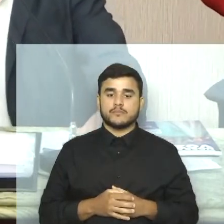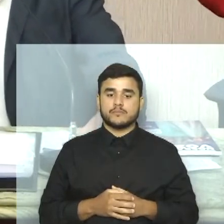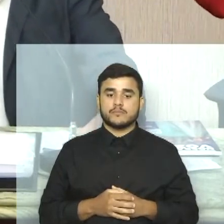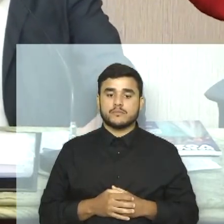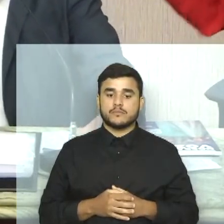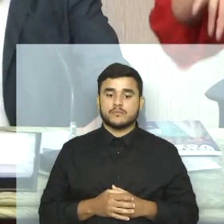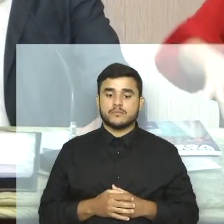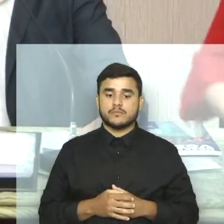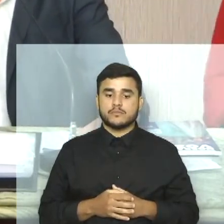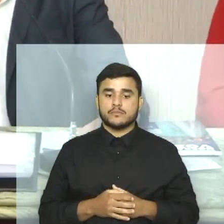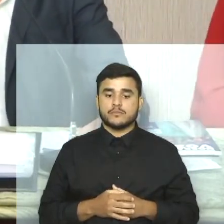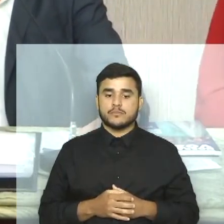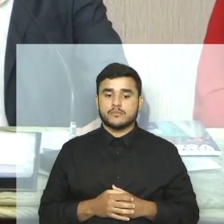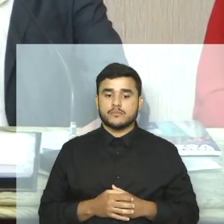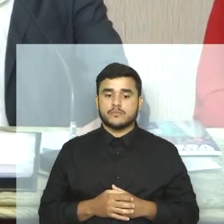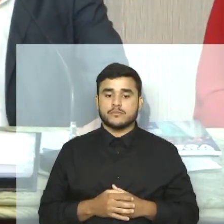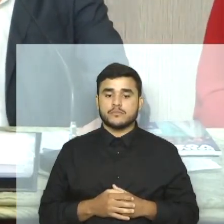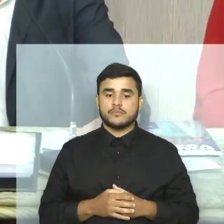gentileza,